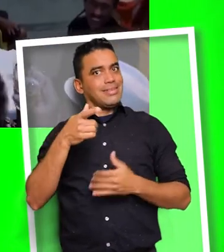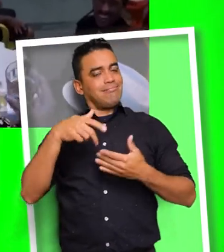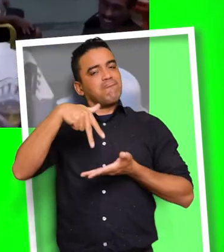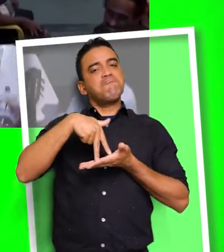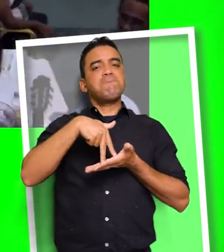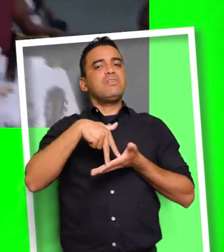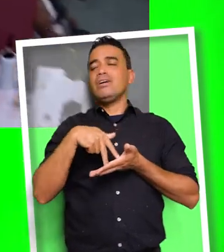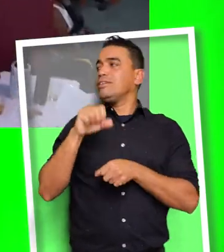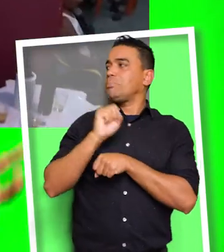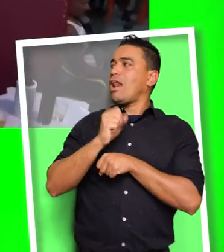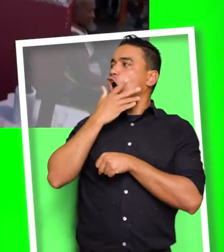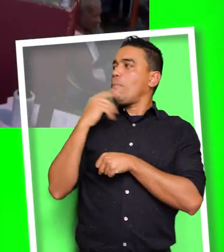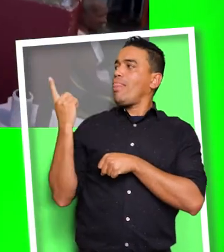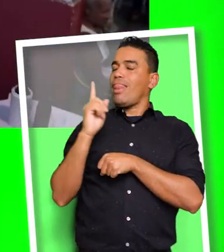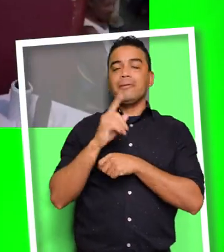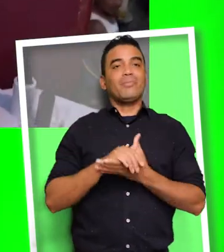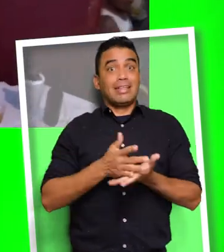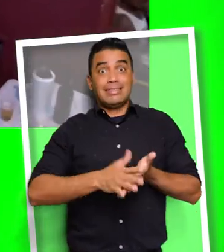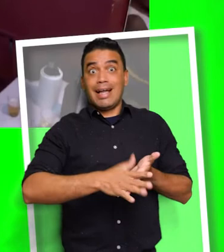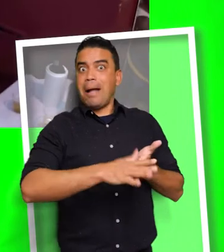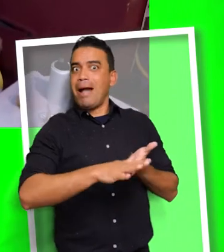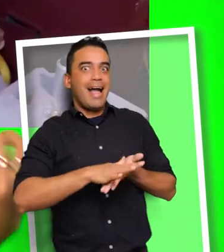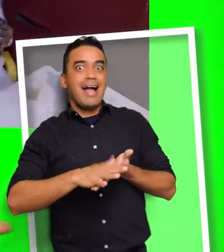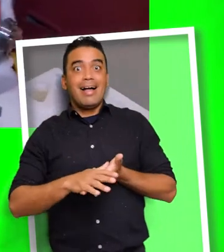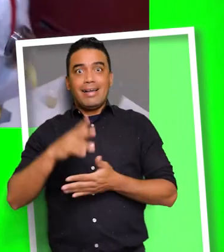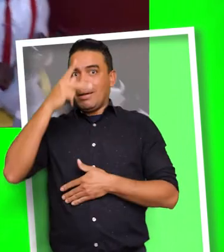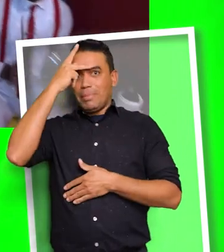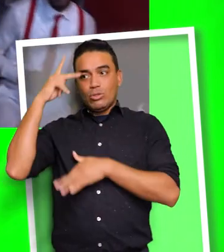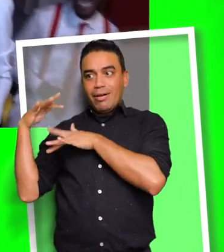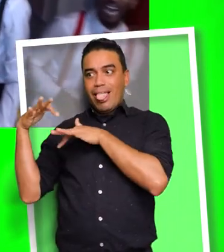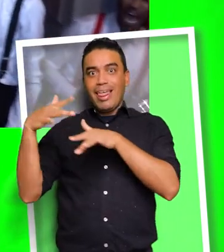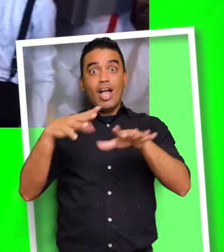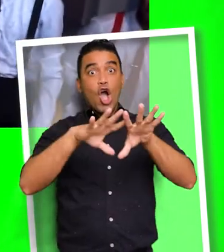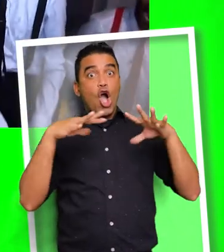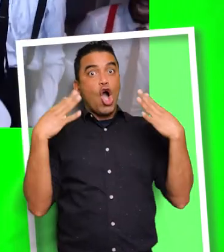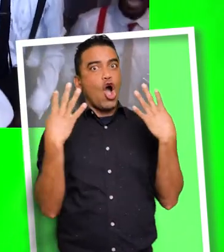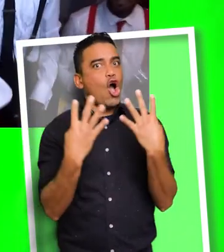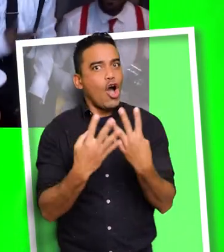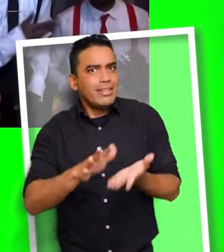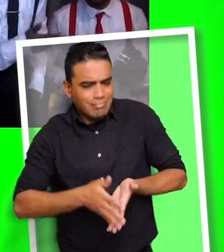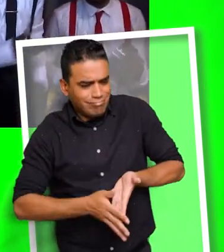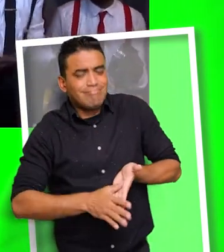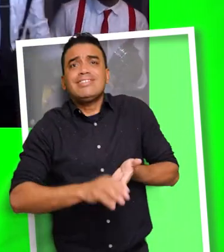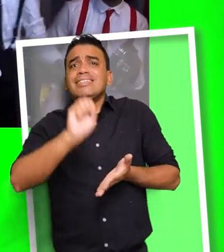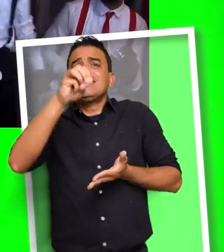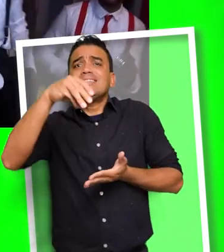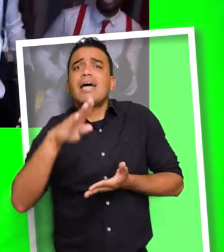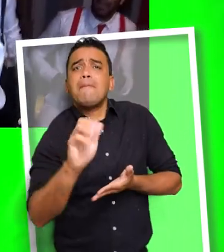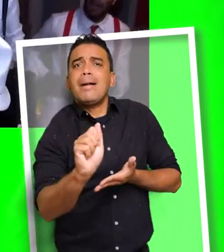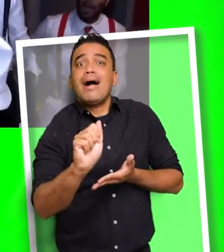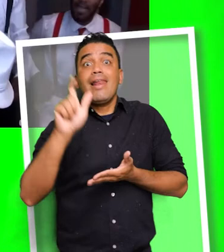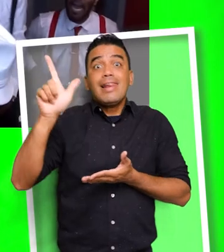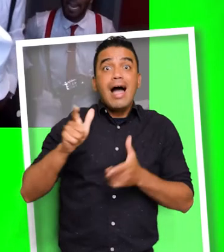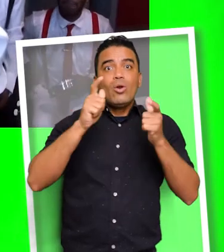ponto na rua e o samba está acontecendo. Então as pessoas chegam para uma roda de samba, mas aquela roda de samba é como se ela tivesse acontecendo